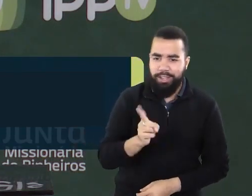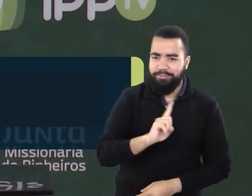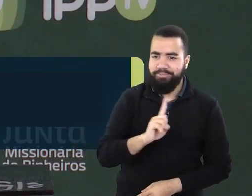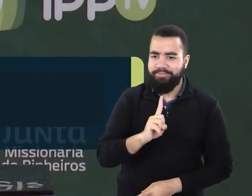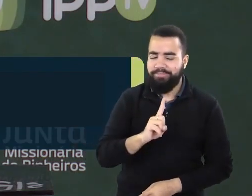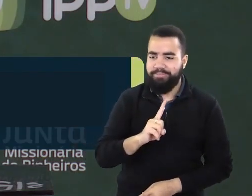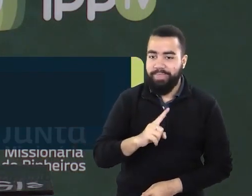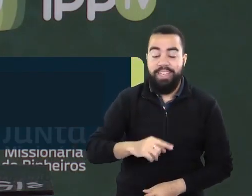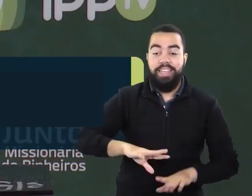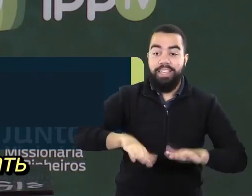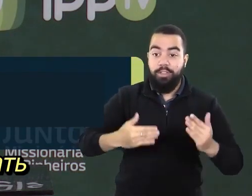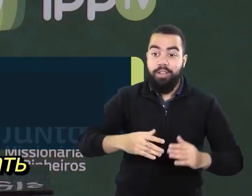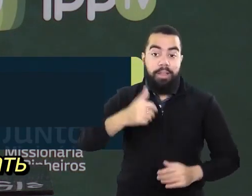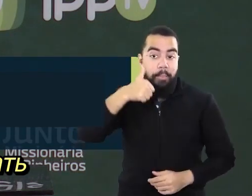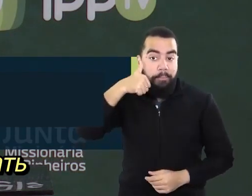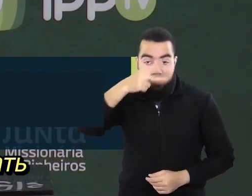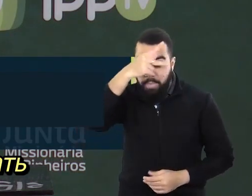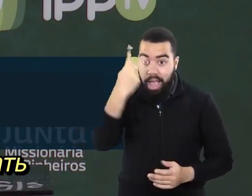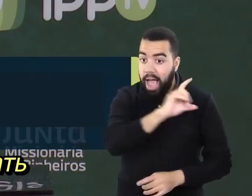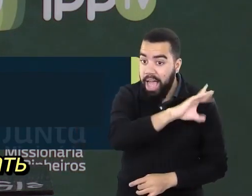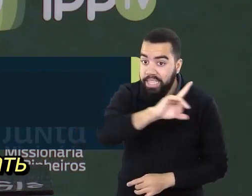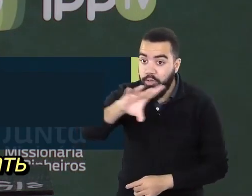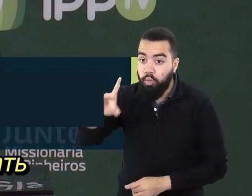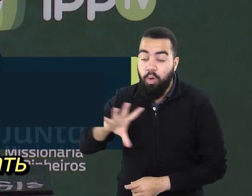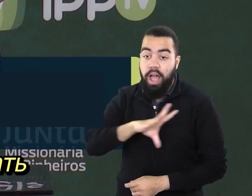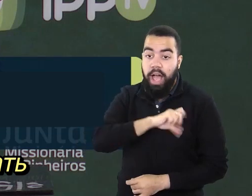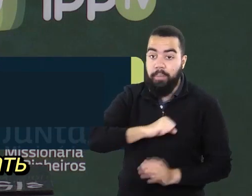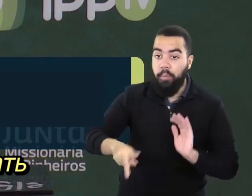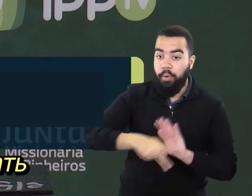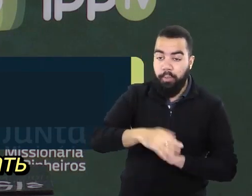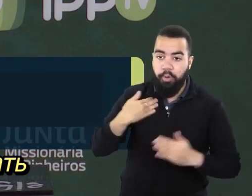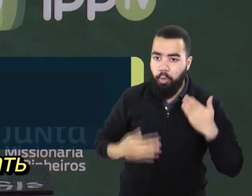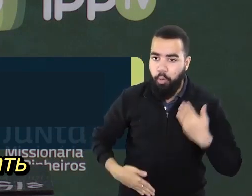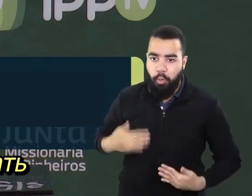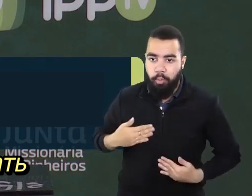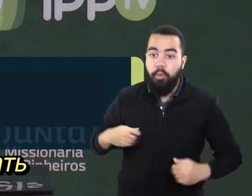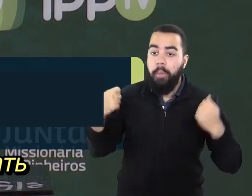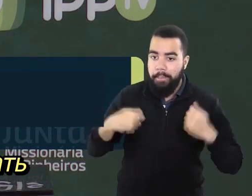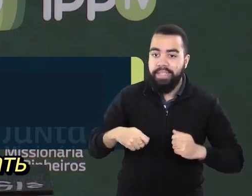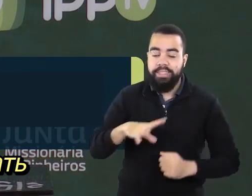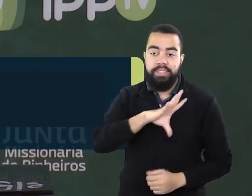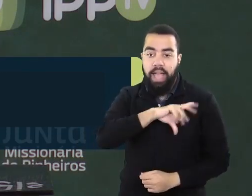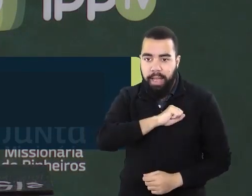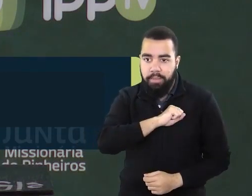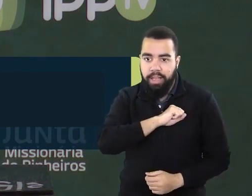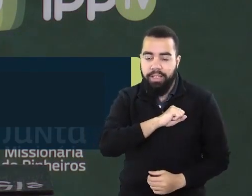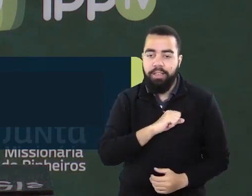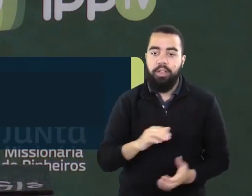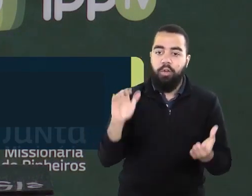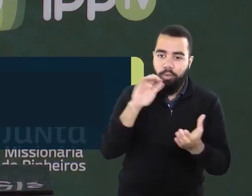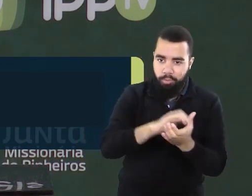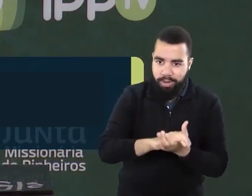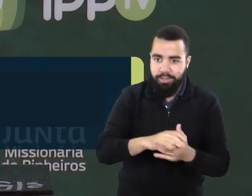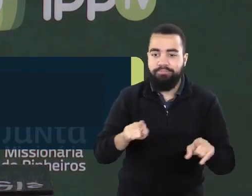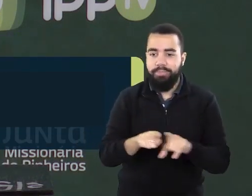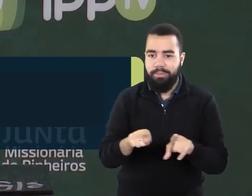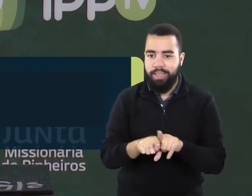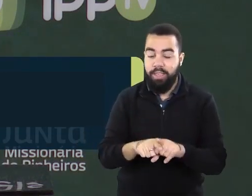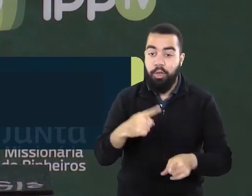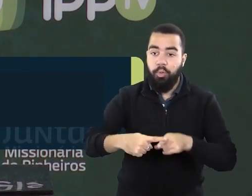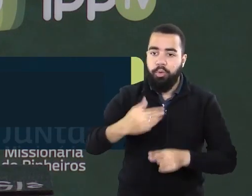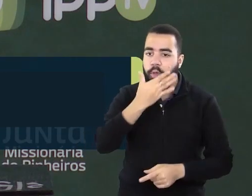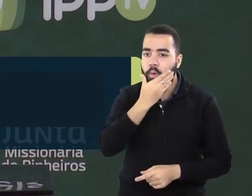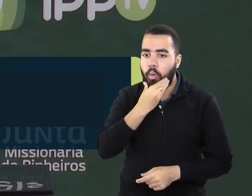seu corpo. Eis porque deixará o homem a seu pai e a sua mãe, e se unirá à sua